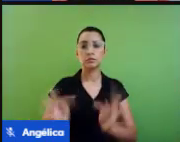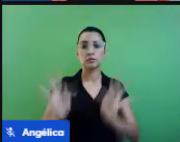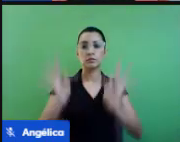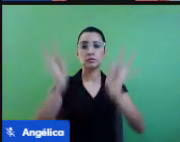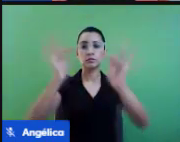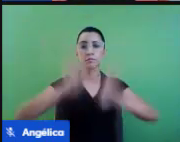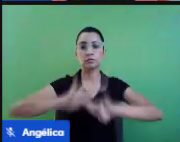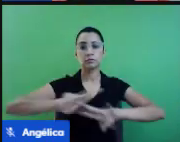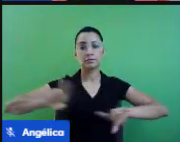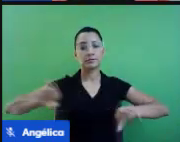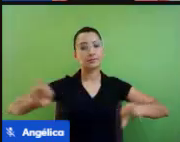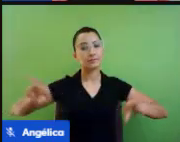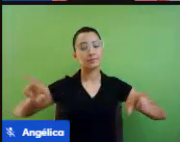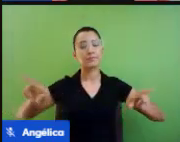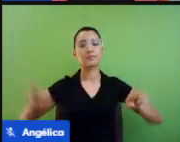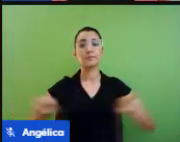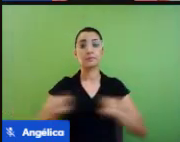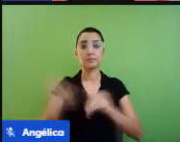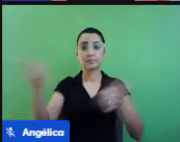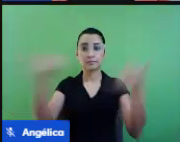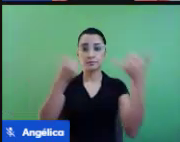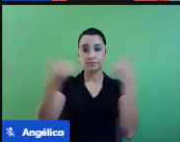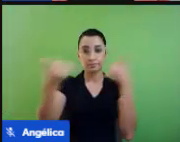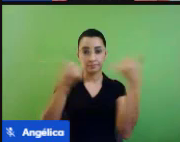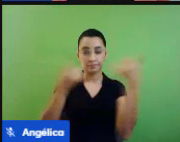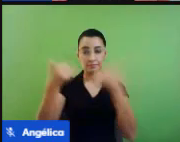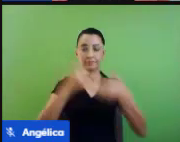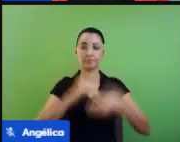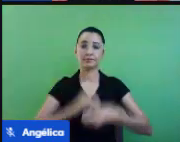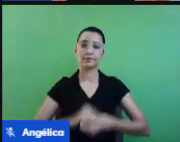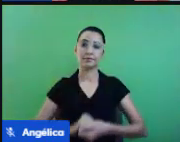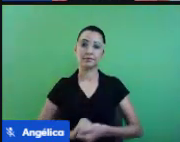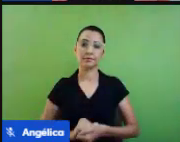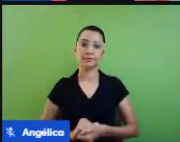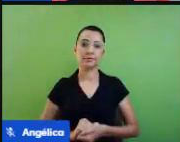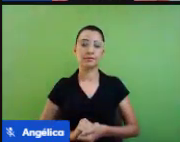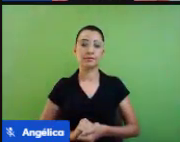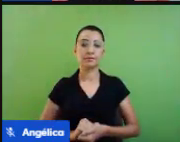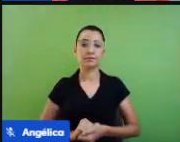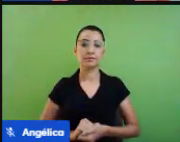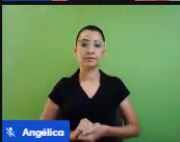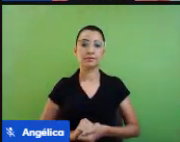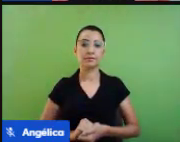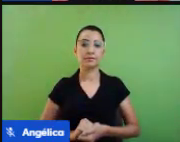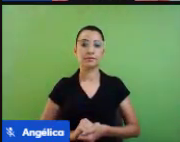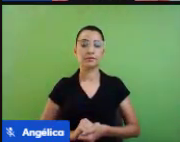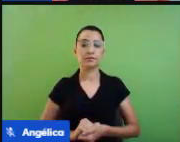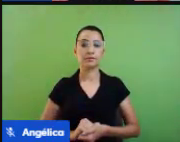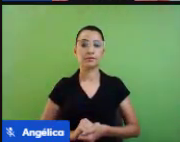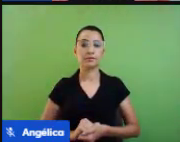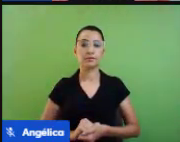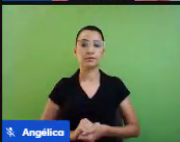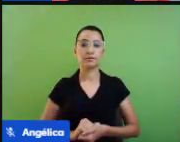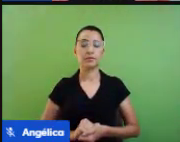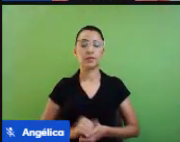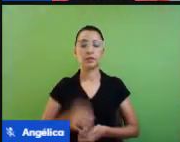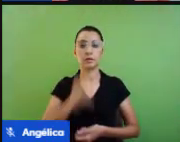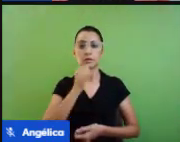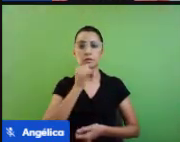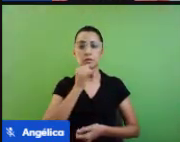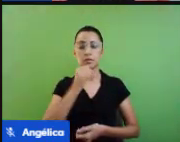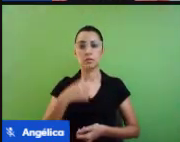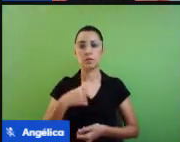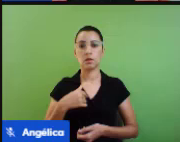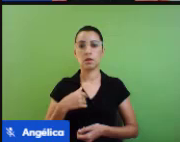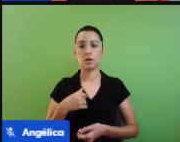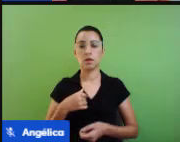comunicação e informação. Nesse momento, eu não diria pós-pandemia, porque nós ainda